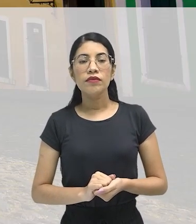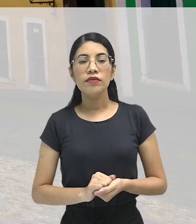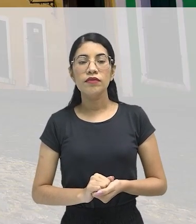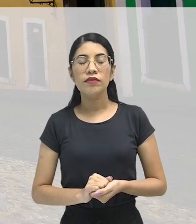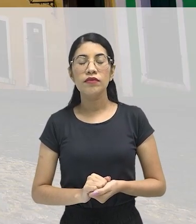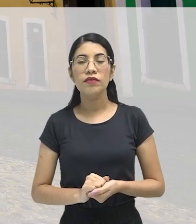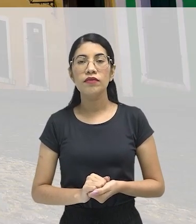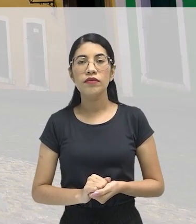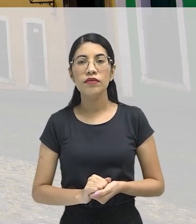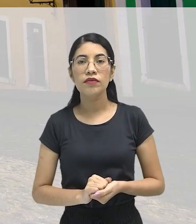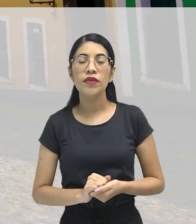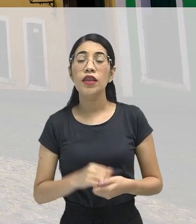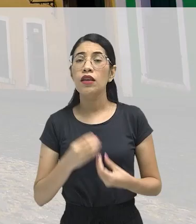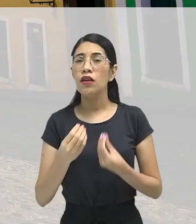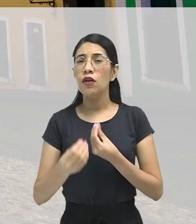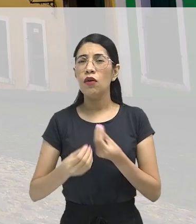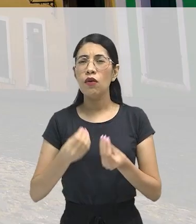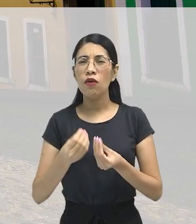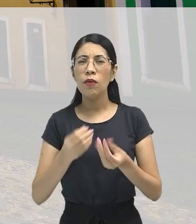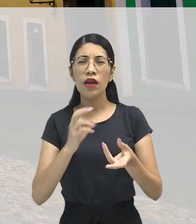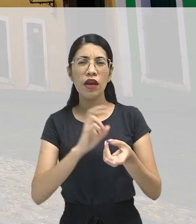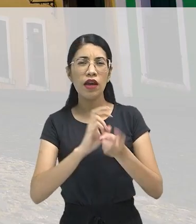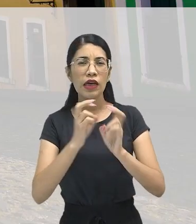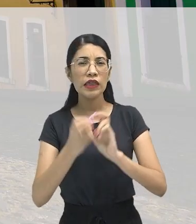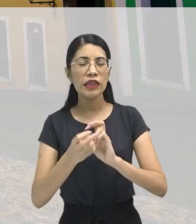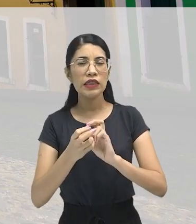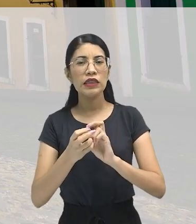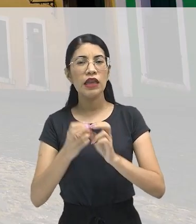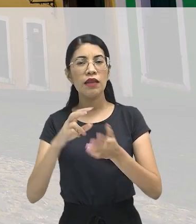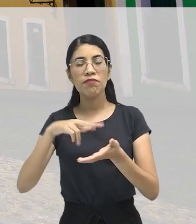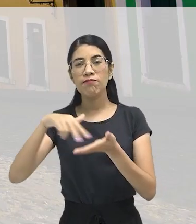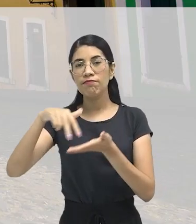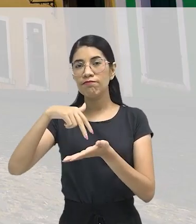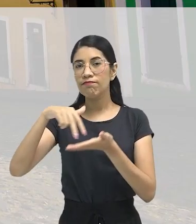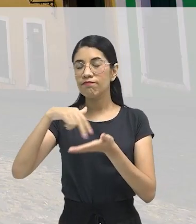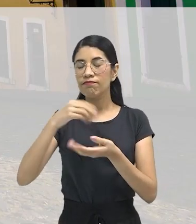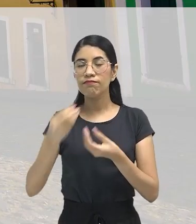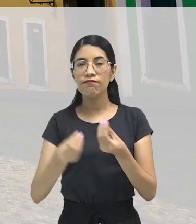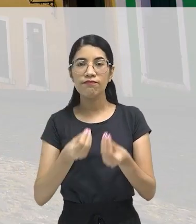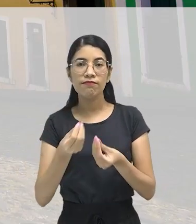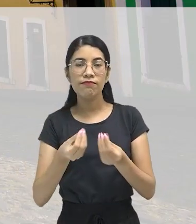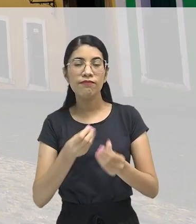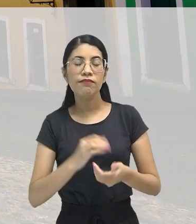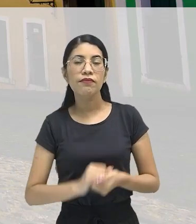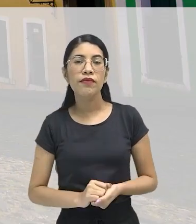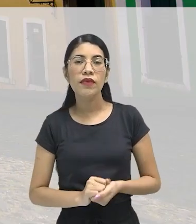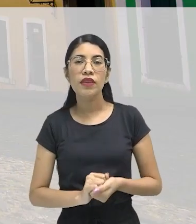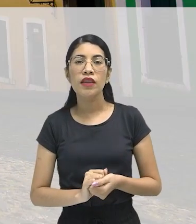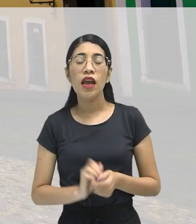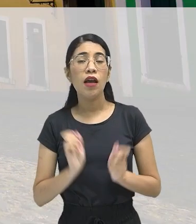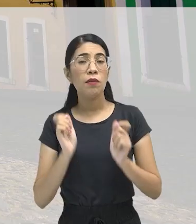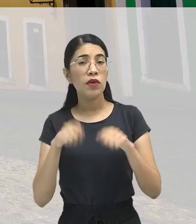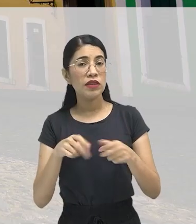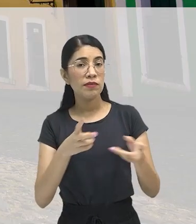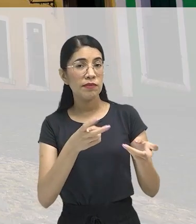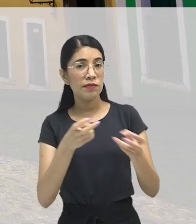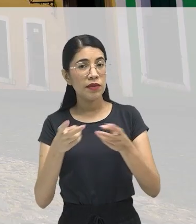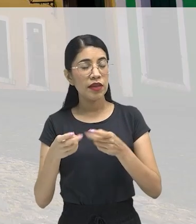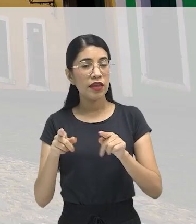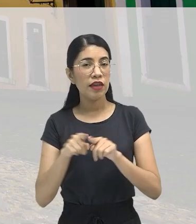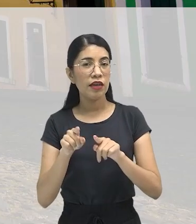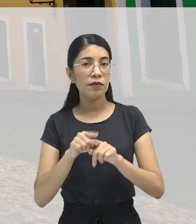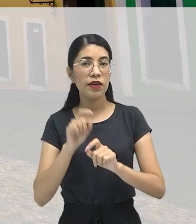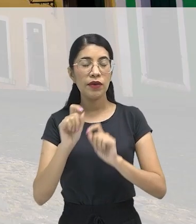como será que é a capoeira enquanto dança? A gente já consegue perceber ali